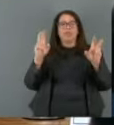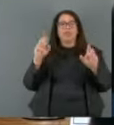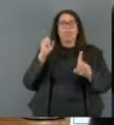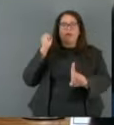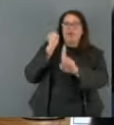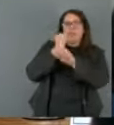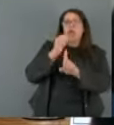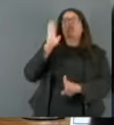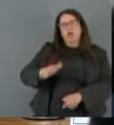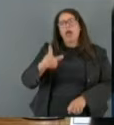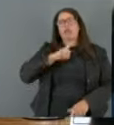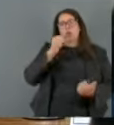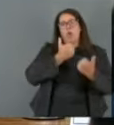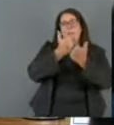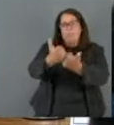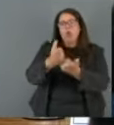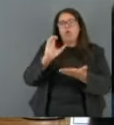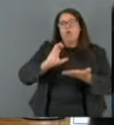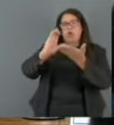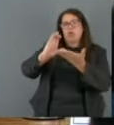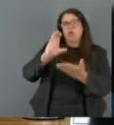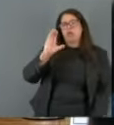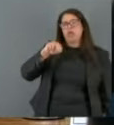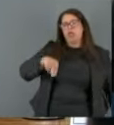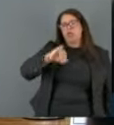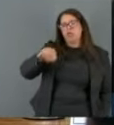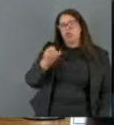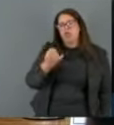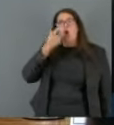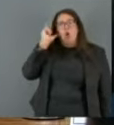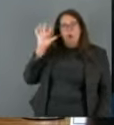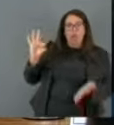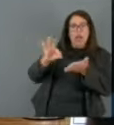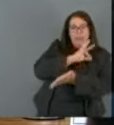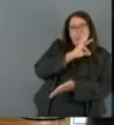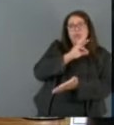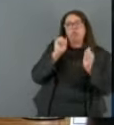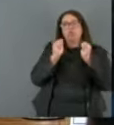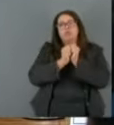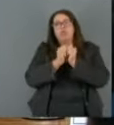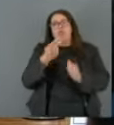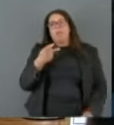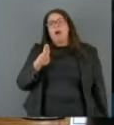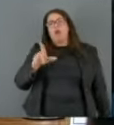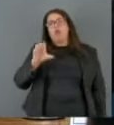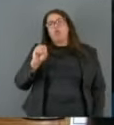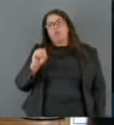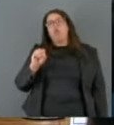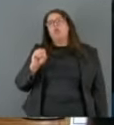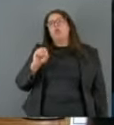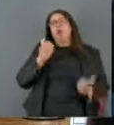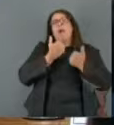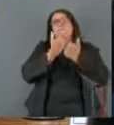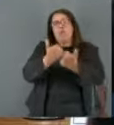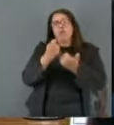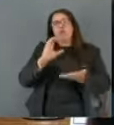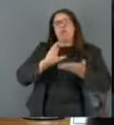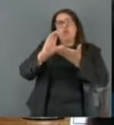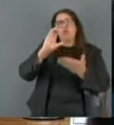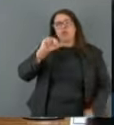já temos a colaboração do CNJ. Ontem assinei com o doutor Paulo Gonet uma cooperação com o